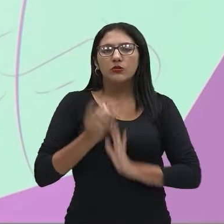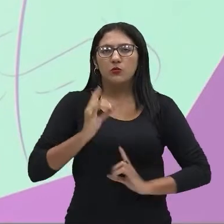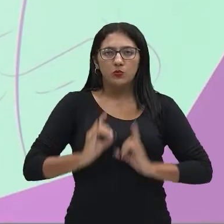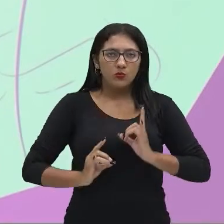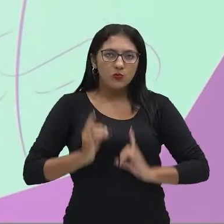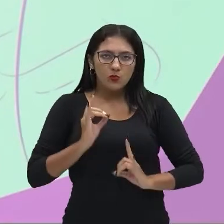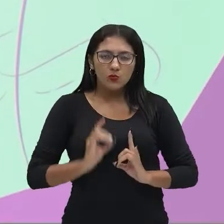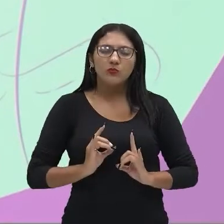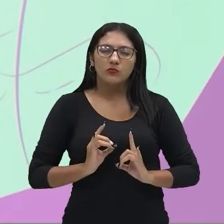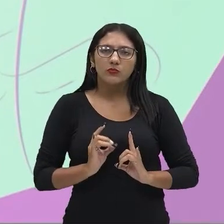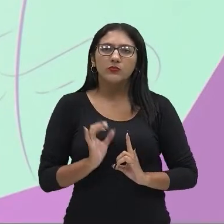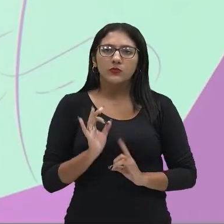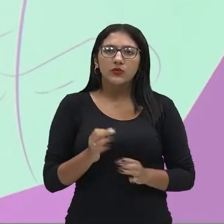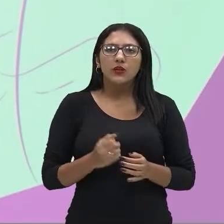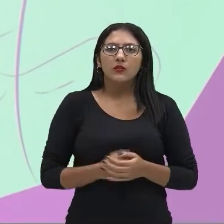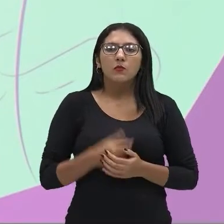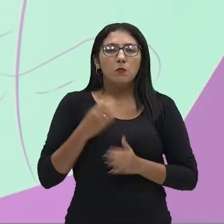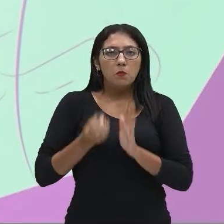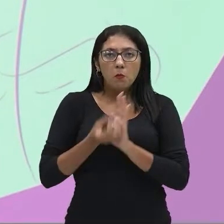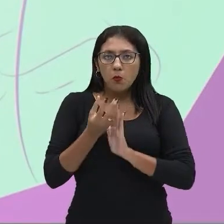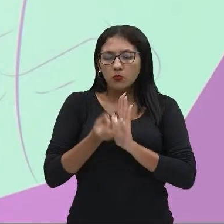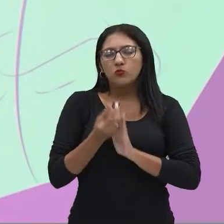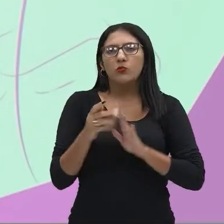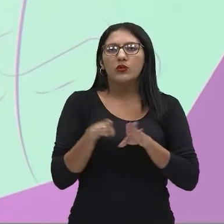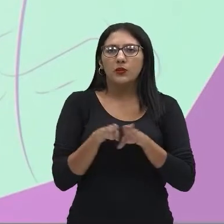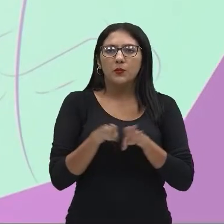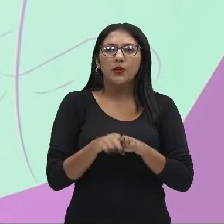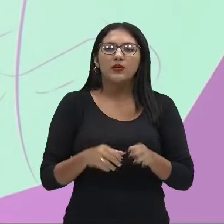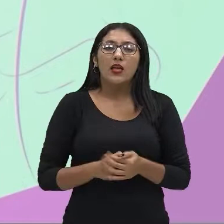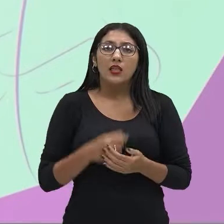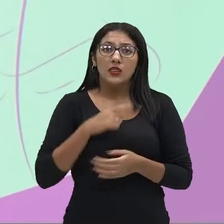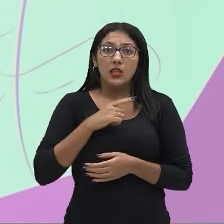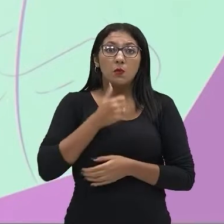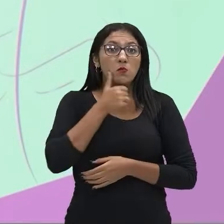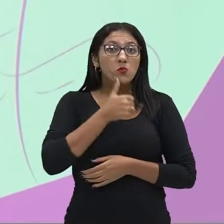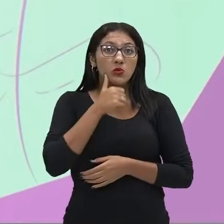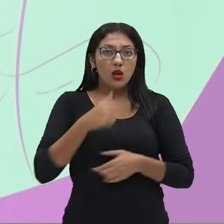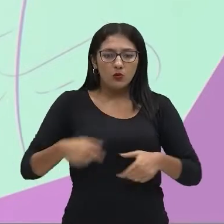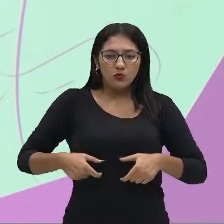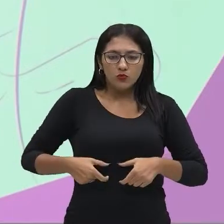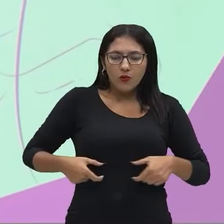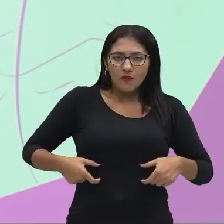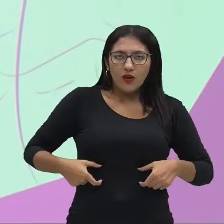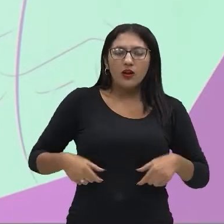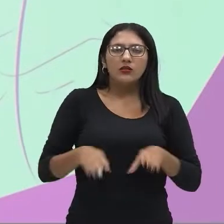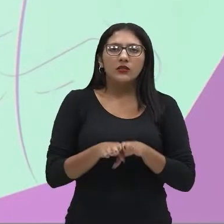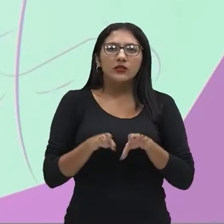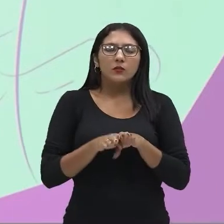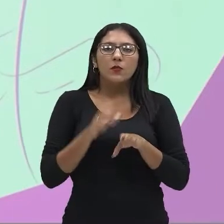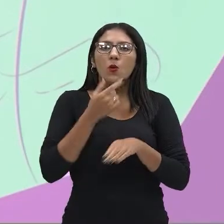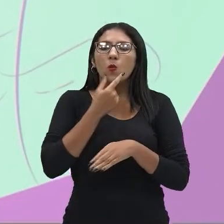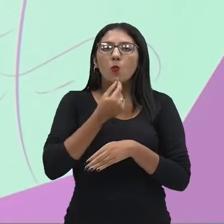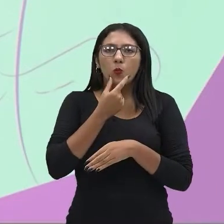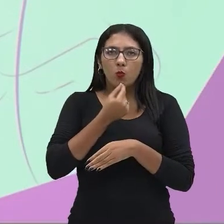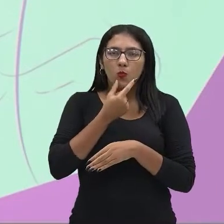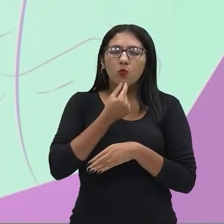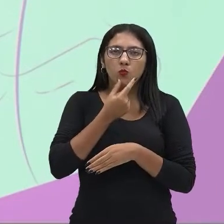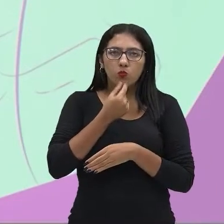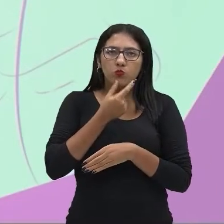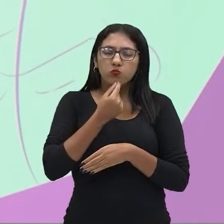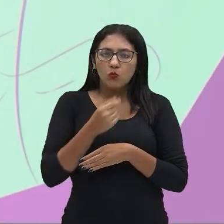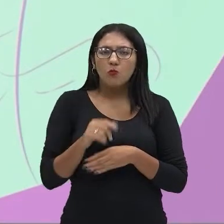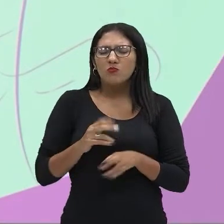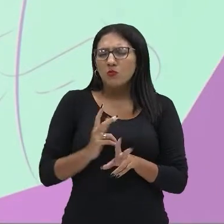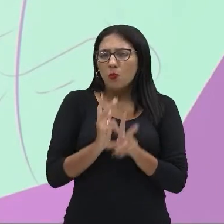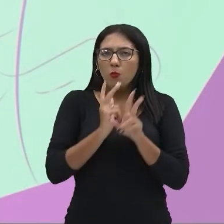glândulas sexuais, produtoras de hormônios. Nós temos na mulher os ovários e nos homens os testículos. Eles vão produzir,